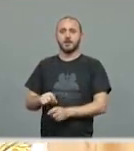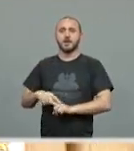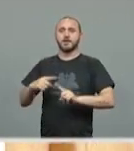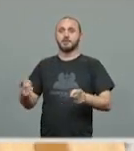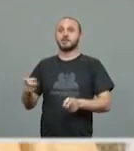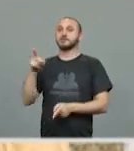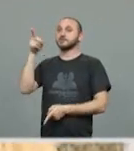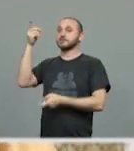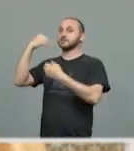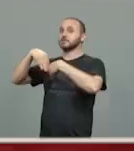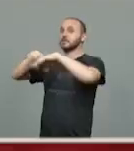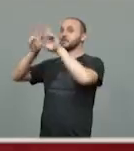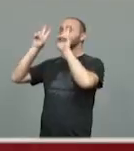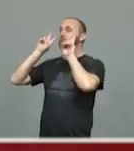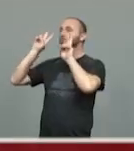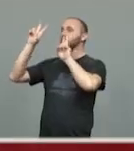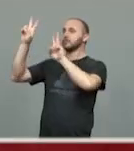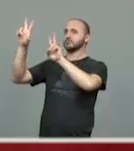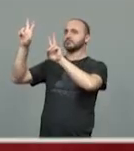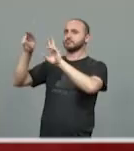olhar no céu.